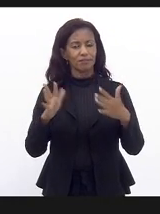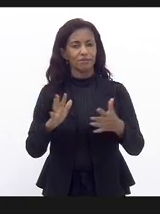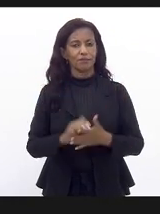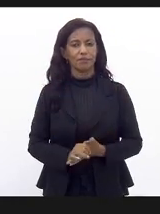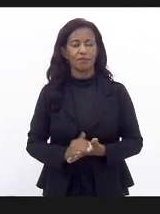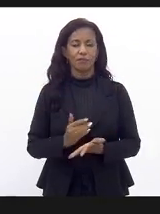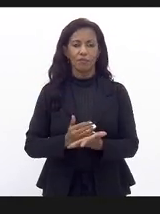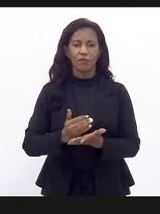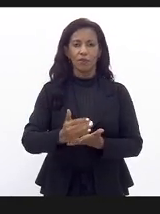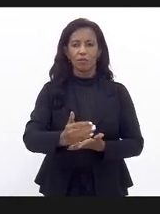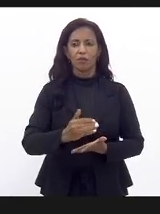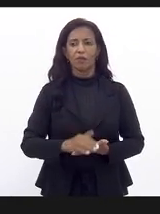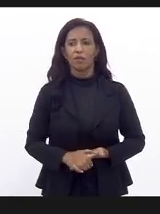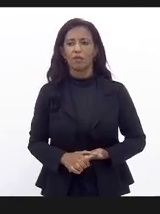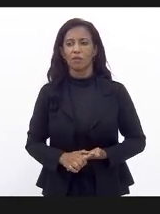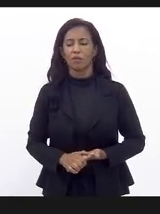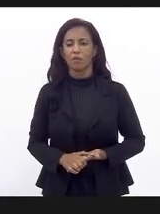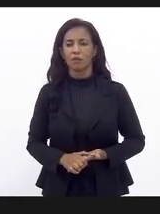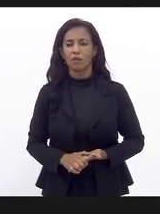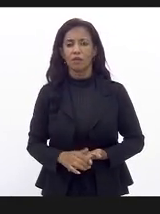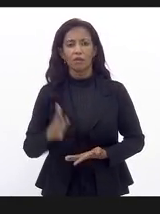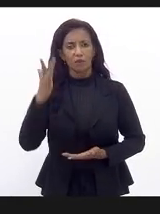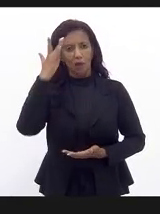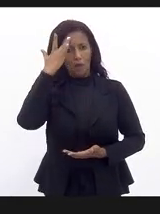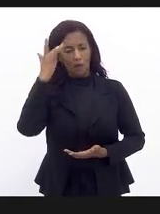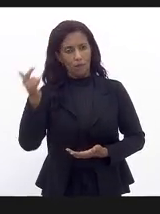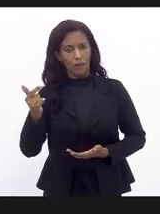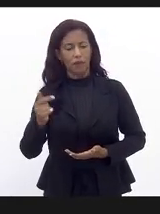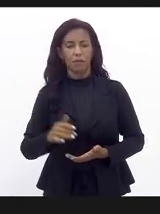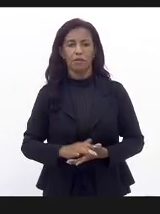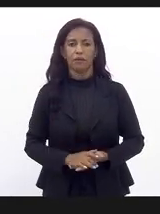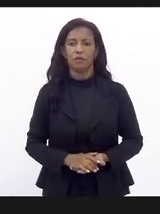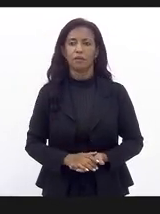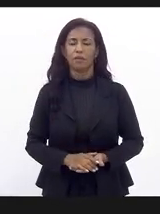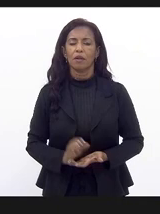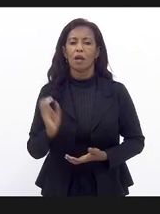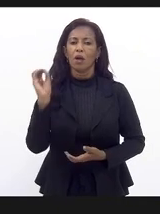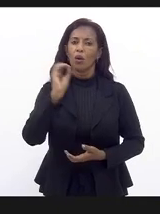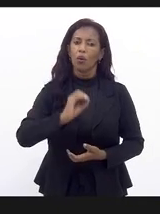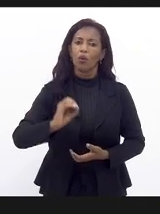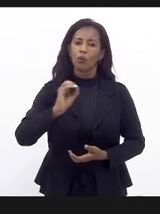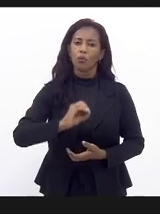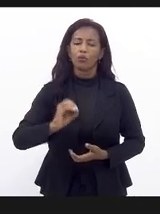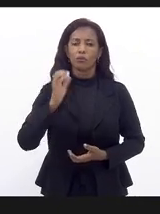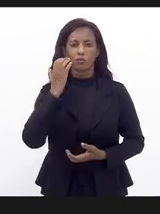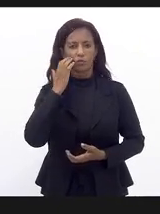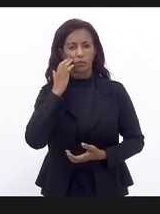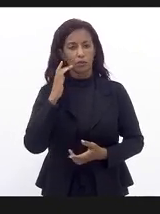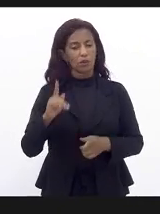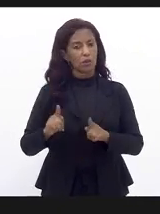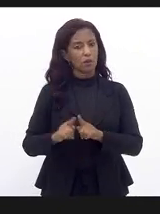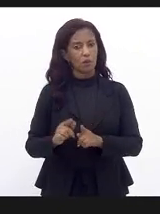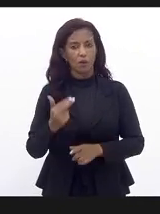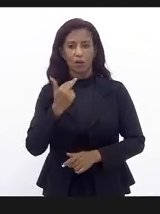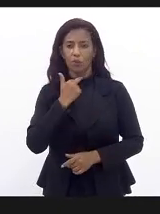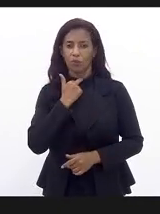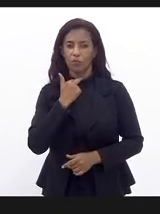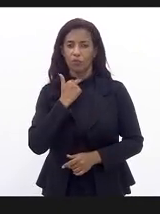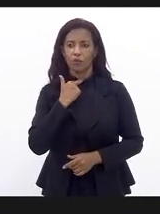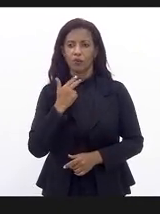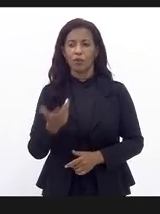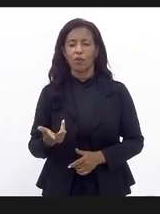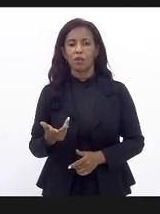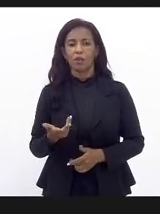ao início, não é, que se dará amanhã, ao Outubro Rosa. Também não vou poder estar presente